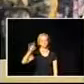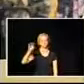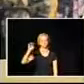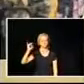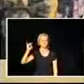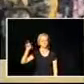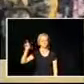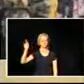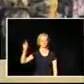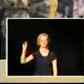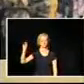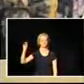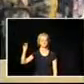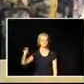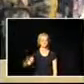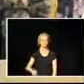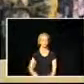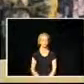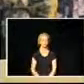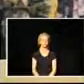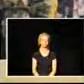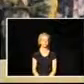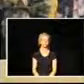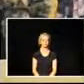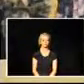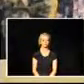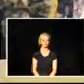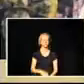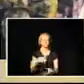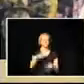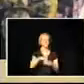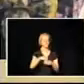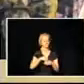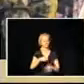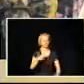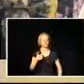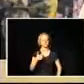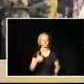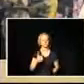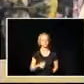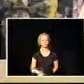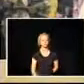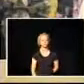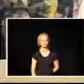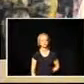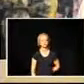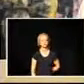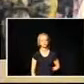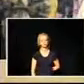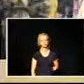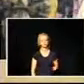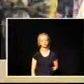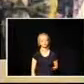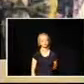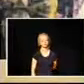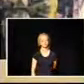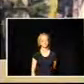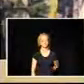entra em vigor na data de sua publicação. Em votação, aprovado. Projeto 46 com sua